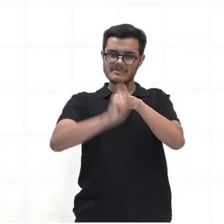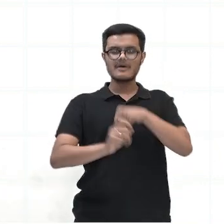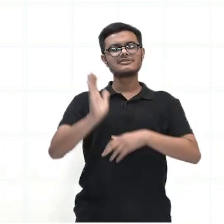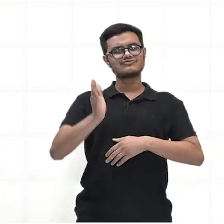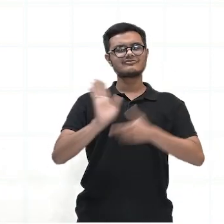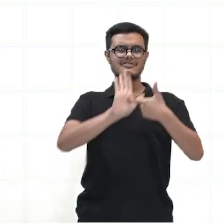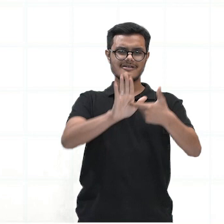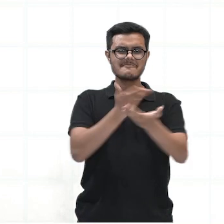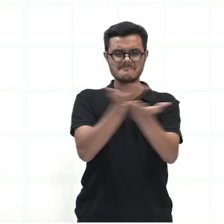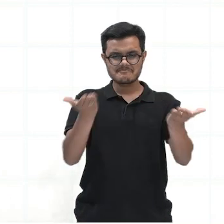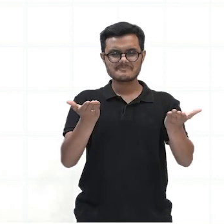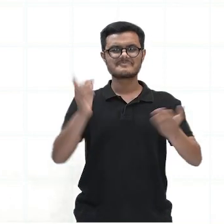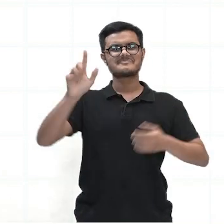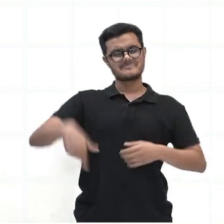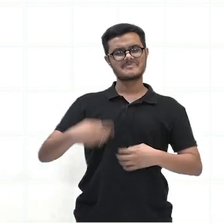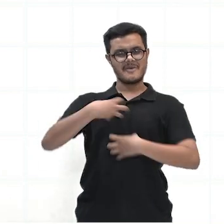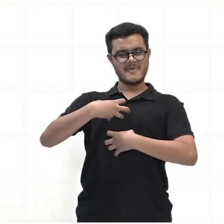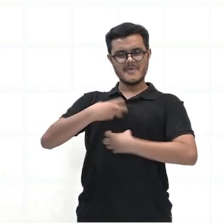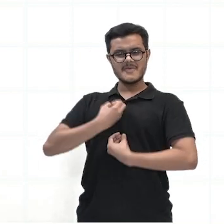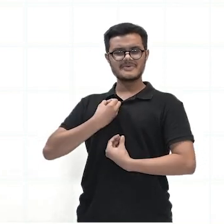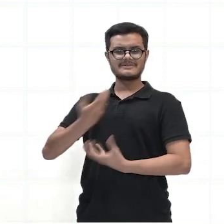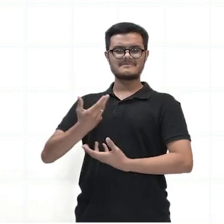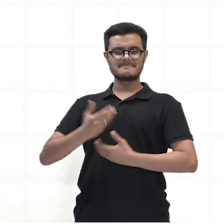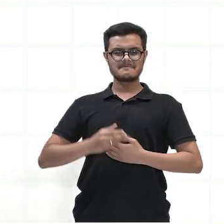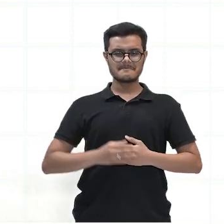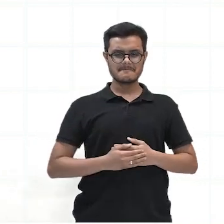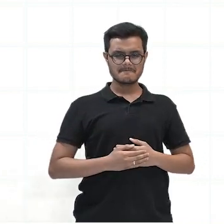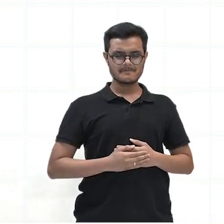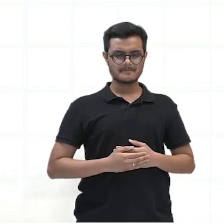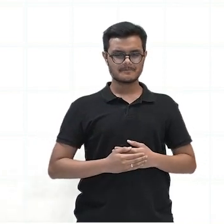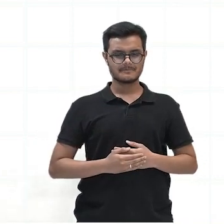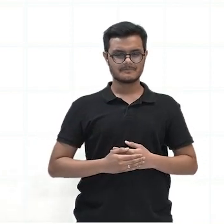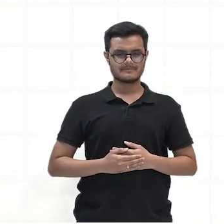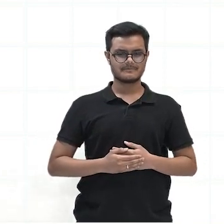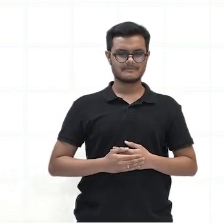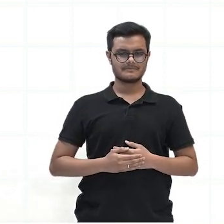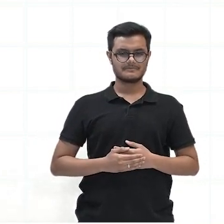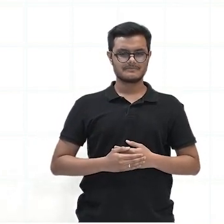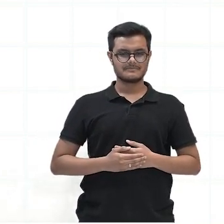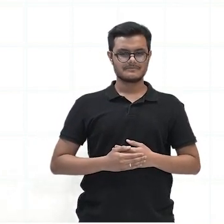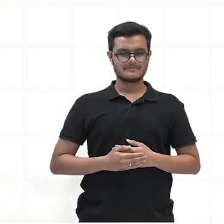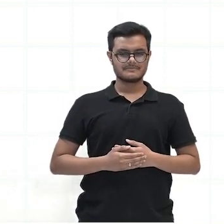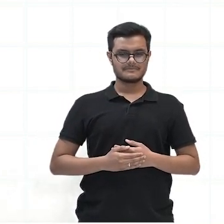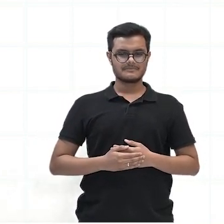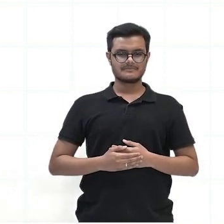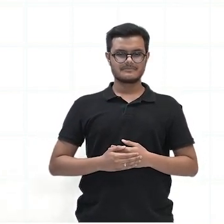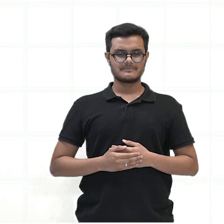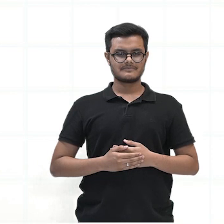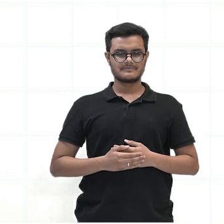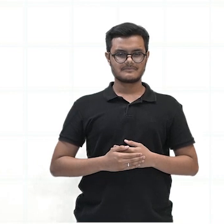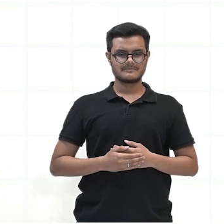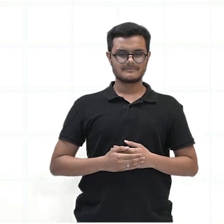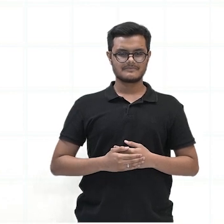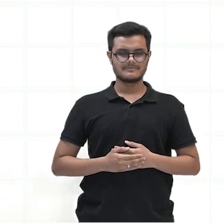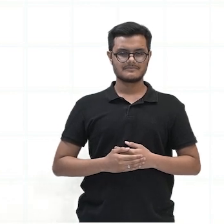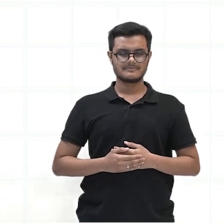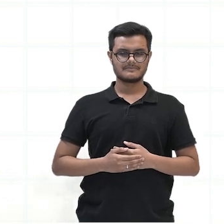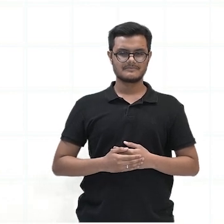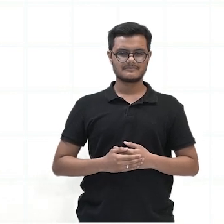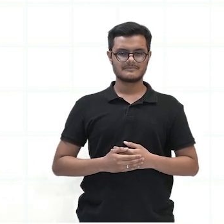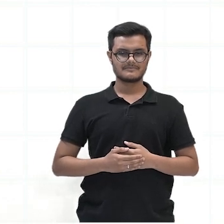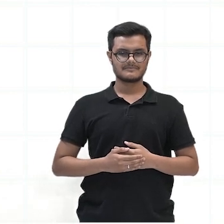já passam uma mensagem. Como é essa mensagem? In a lot of fewer characters,